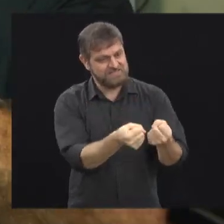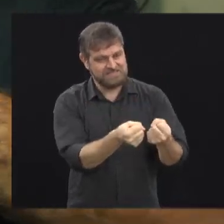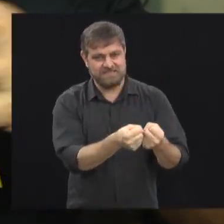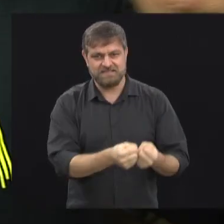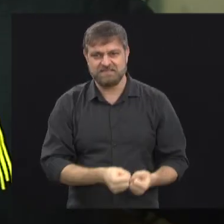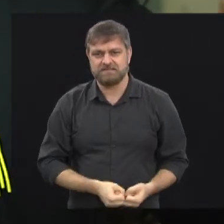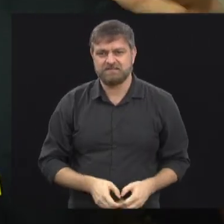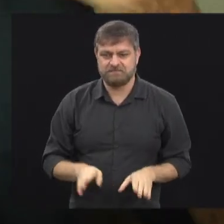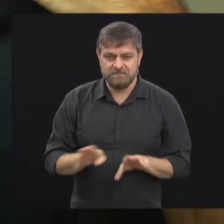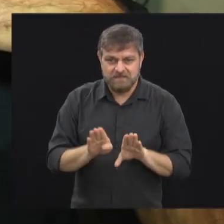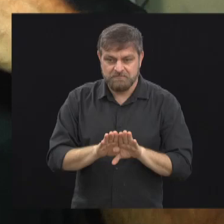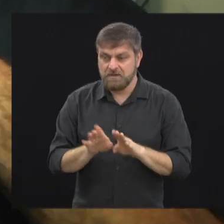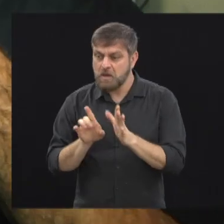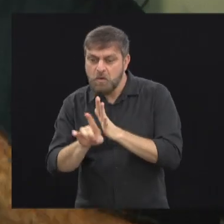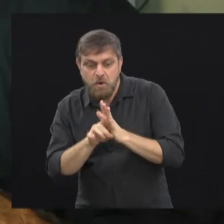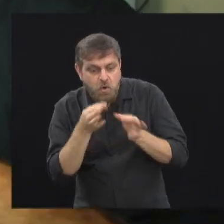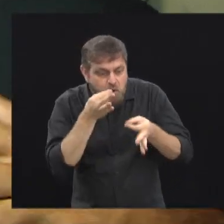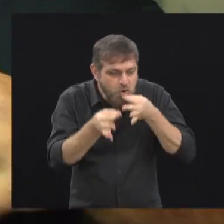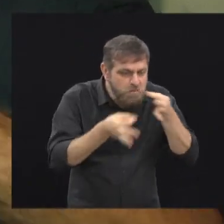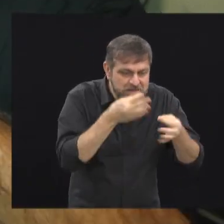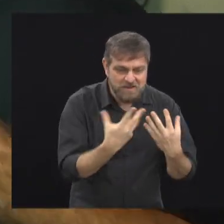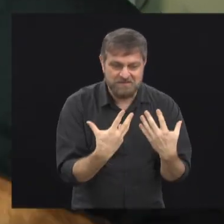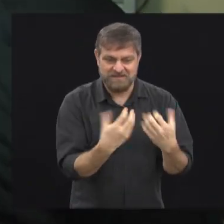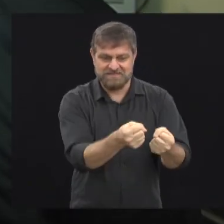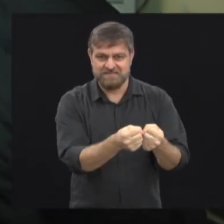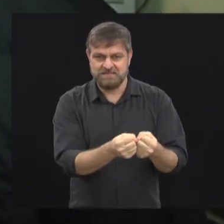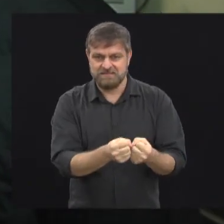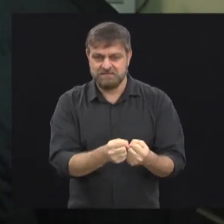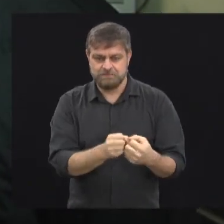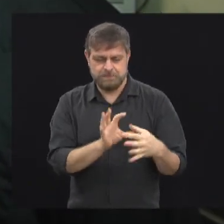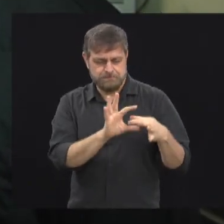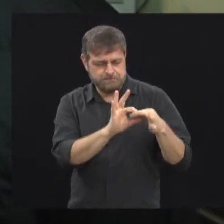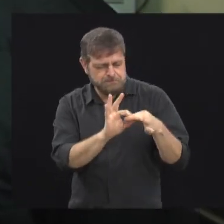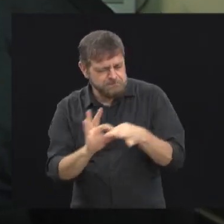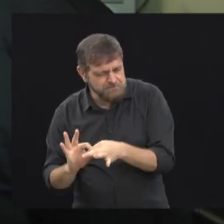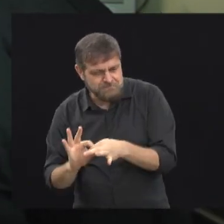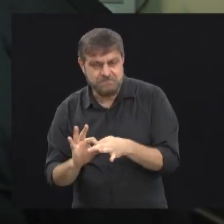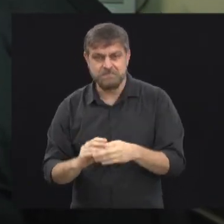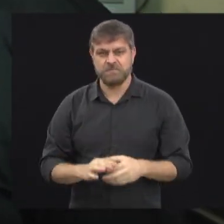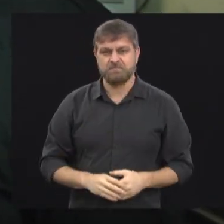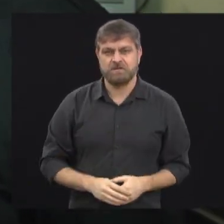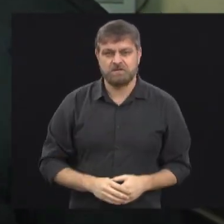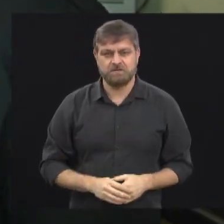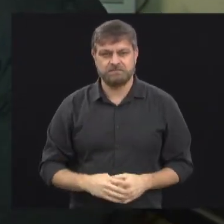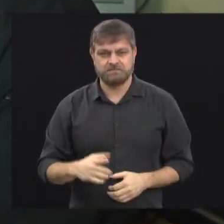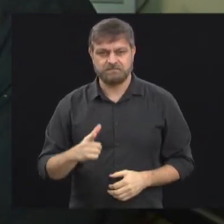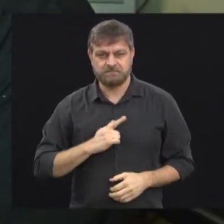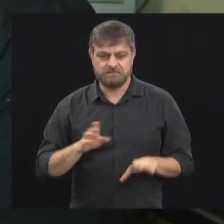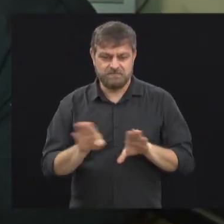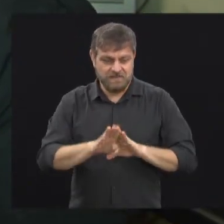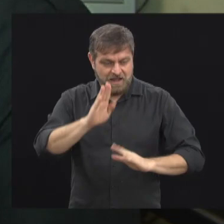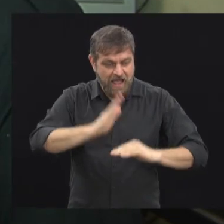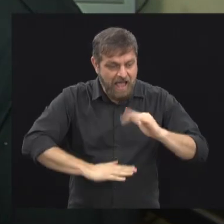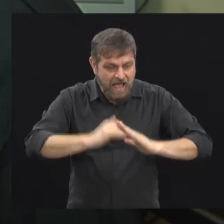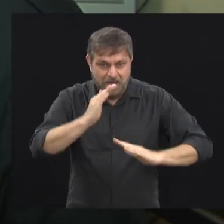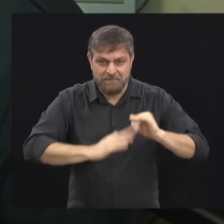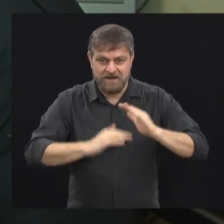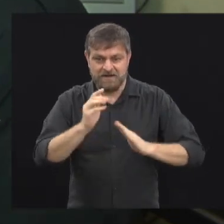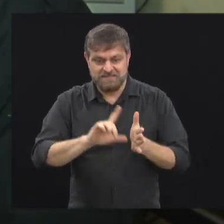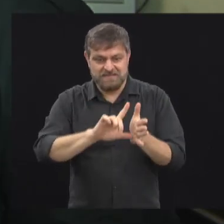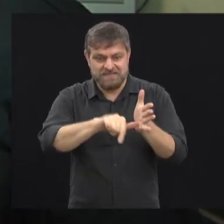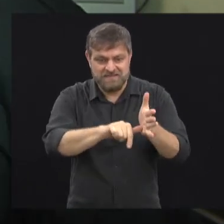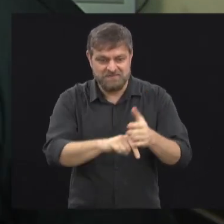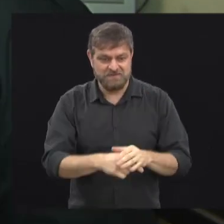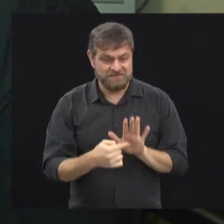a Esther, todo mundo, a gente chegar num consenso, tem a coisa da realização